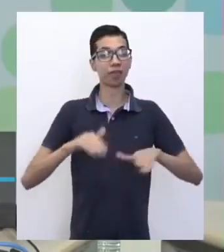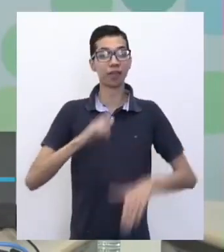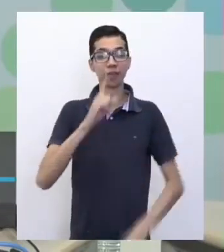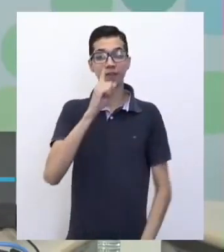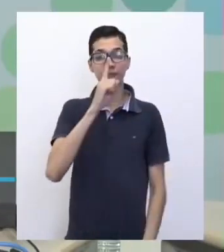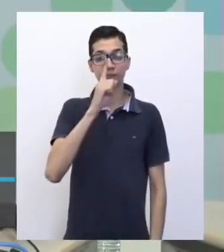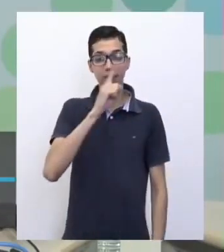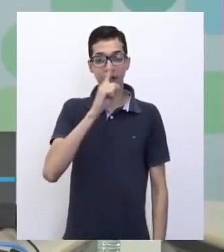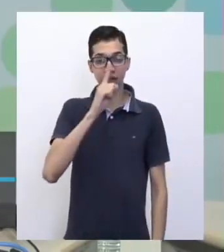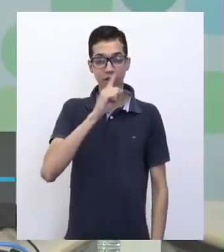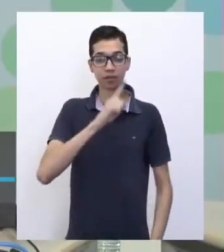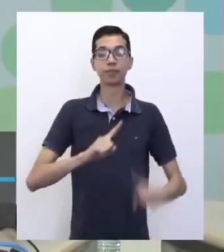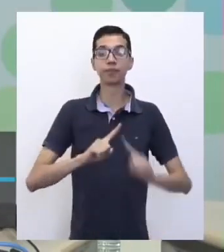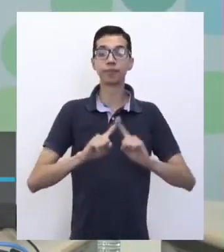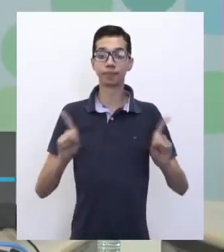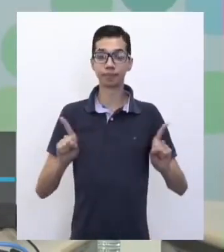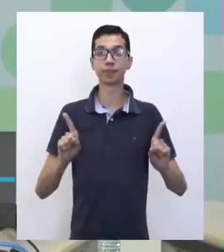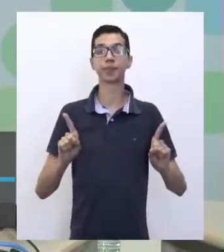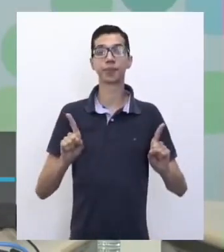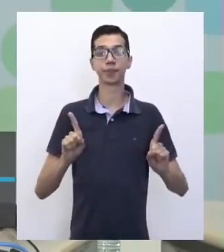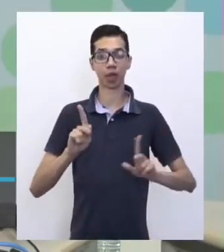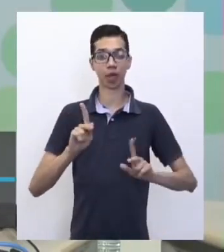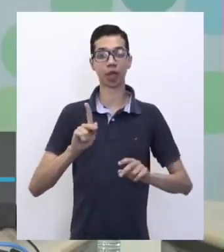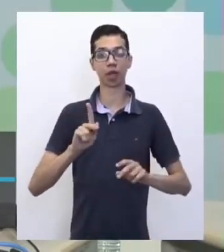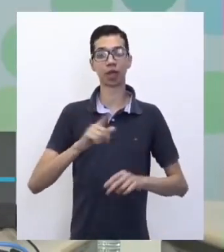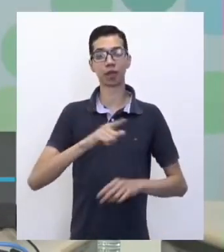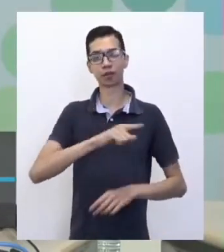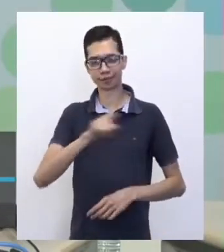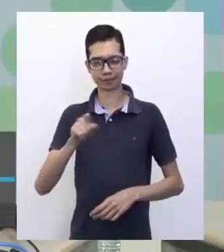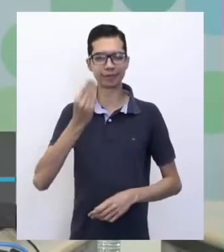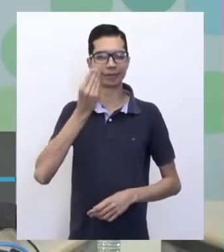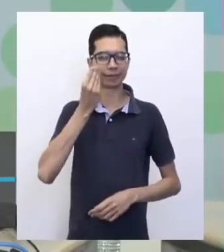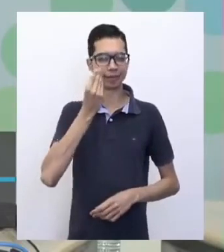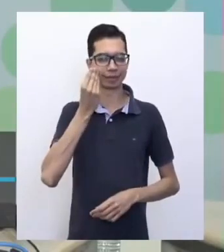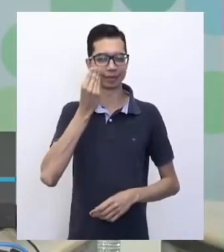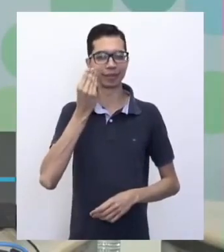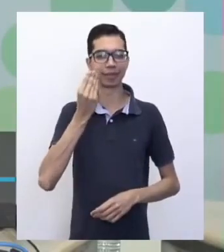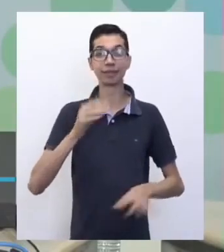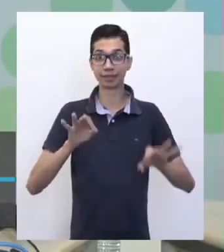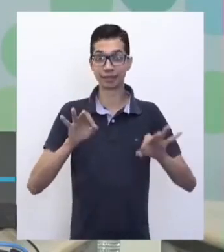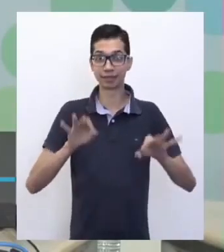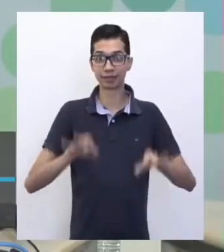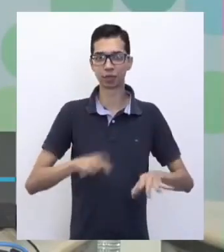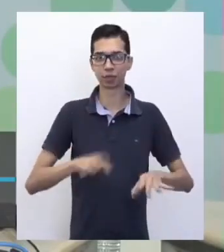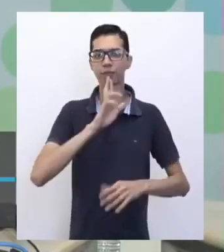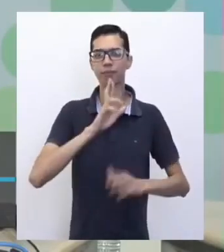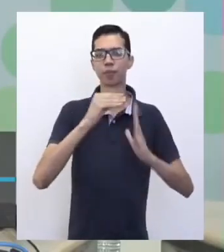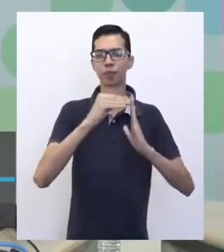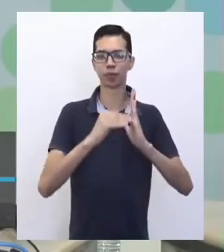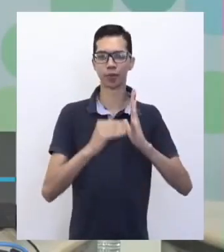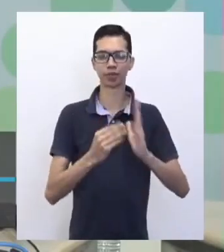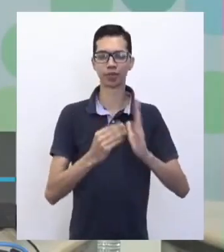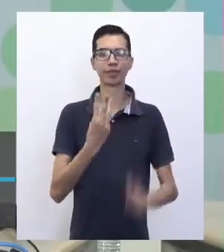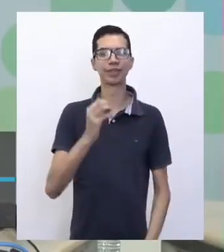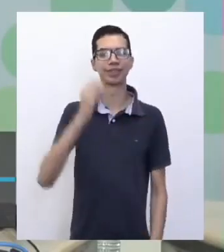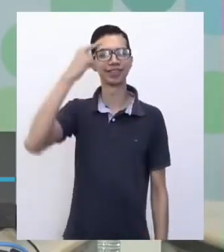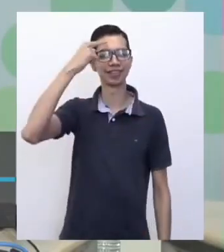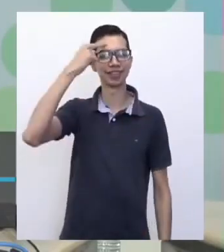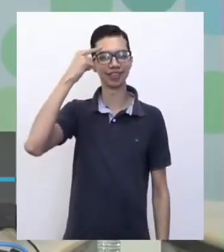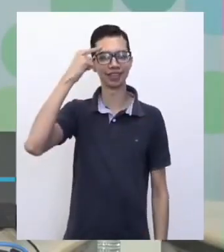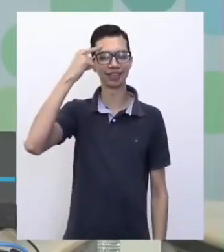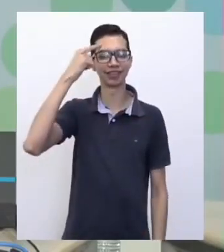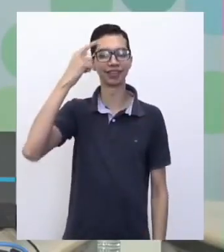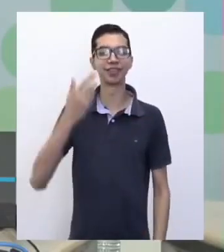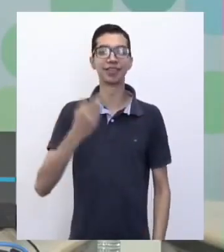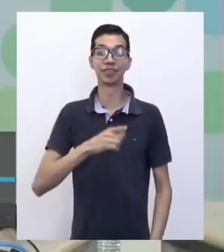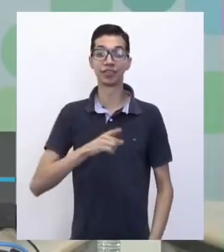está em contato aqui comigo, a gente vai tentar. Se der certo, vai aparecer para vocês aí a resposta por 30 segundos. E aí vocês clicam na